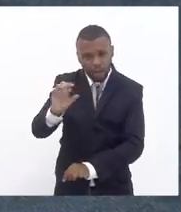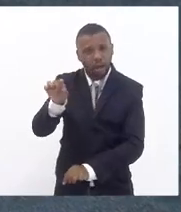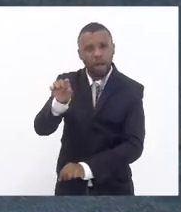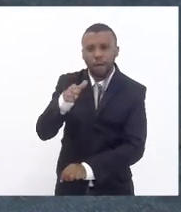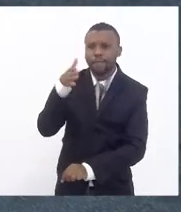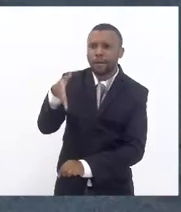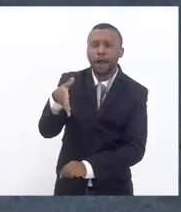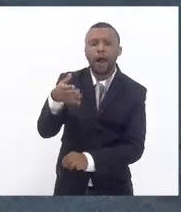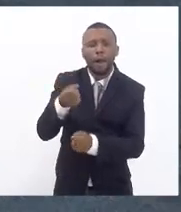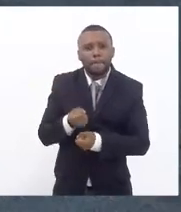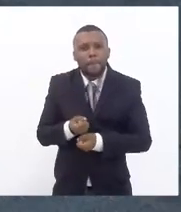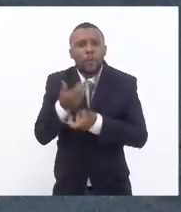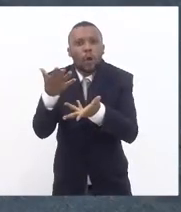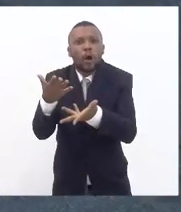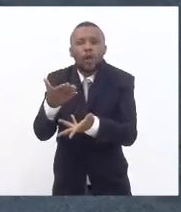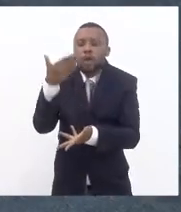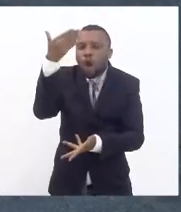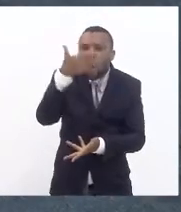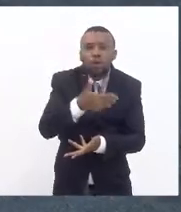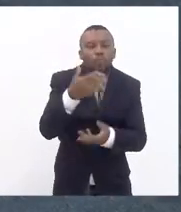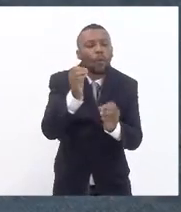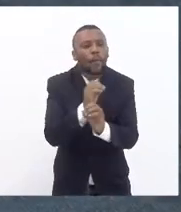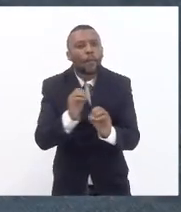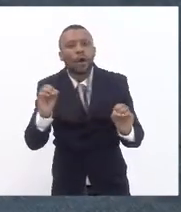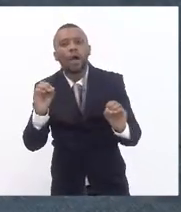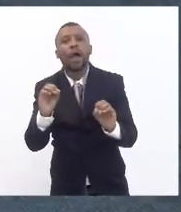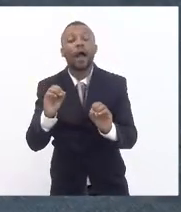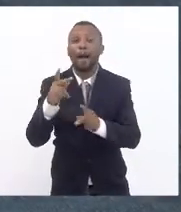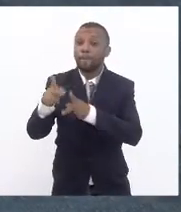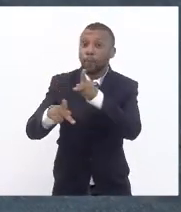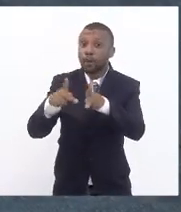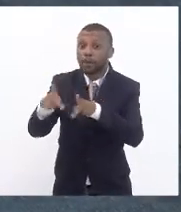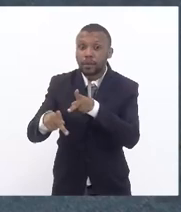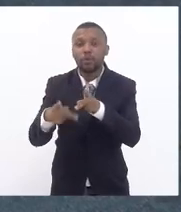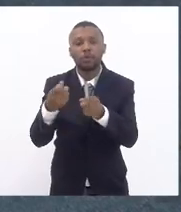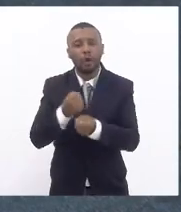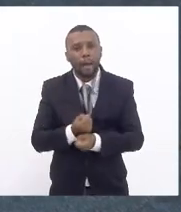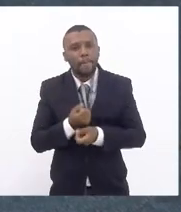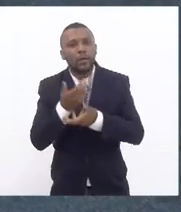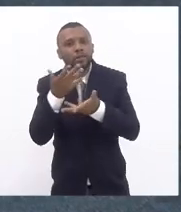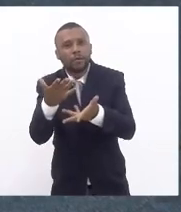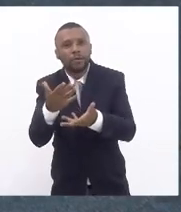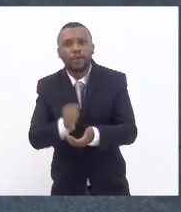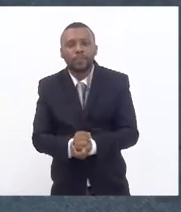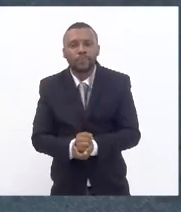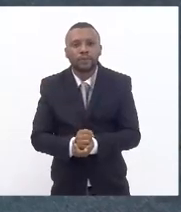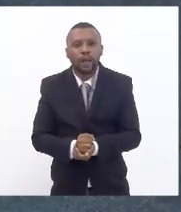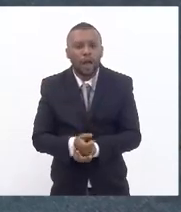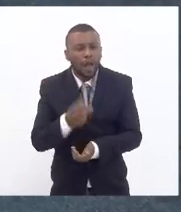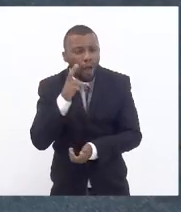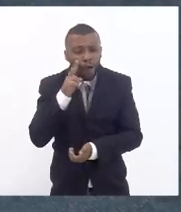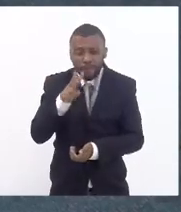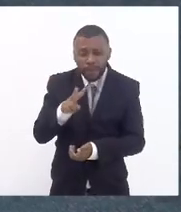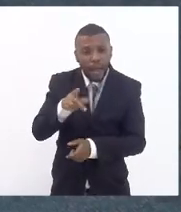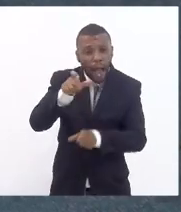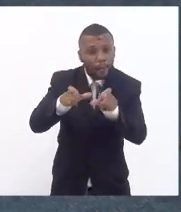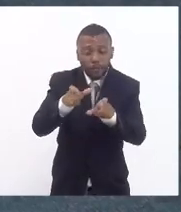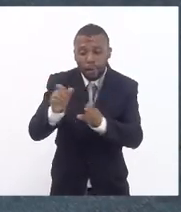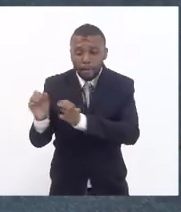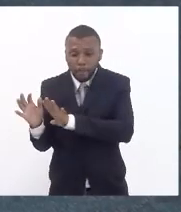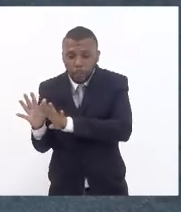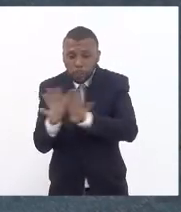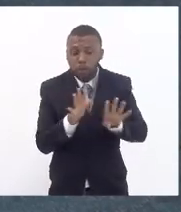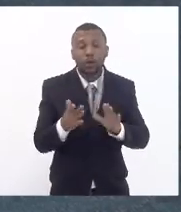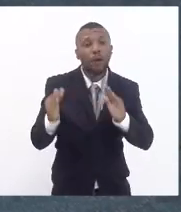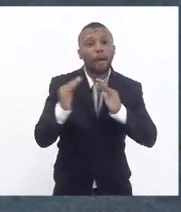E eu não vi a população se manifestar para abraçar a causa da UESO. Eu vi as pessoas passarem direto. E eu moro em Campo